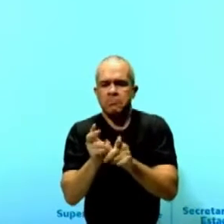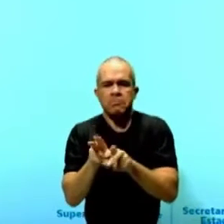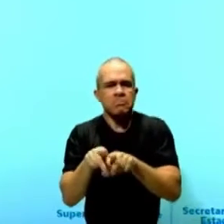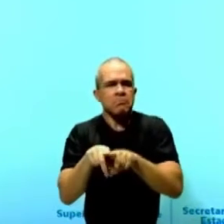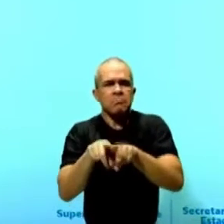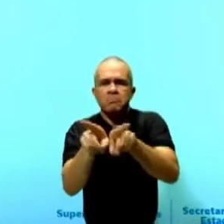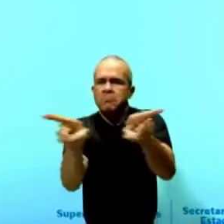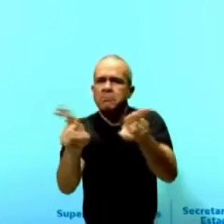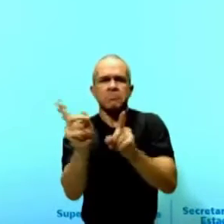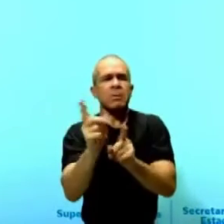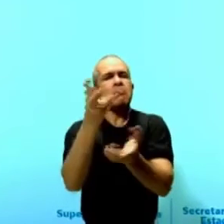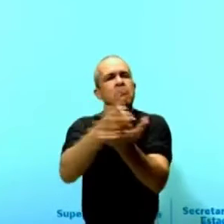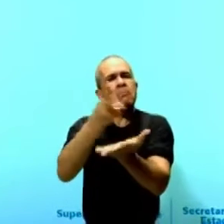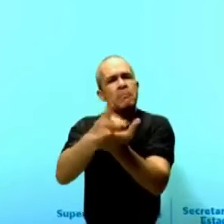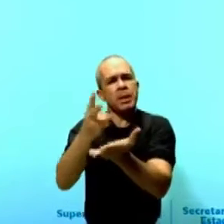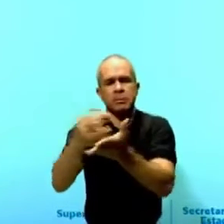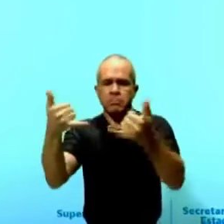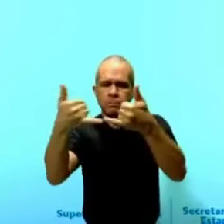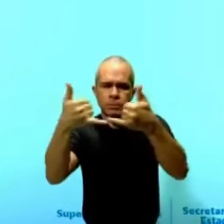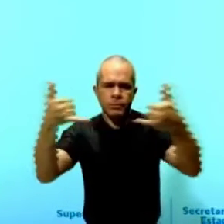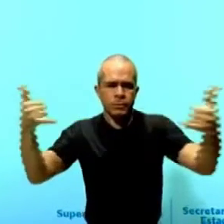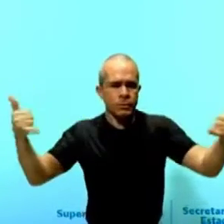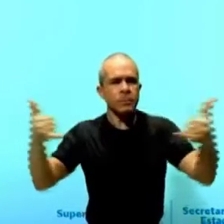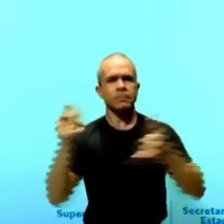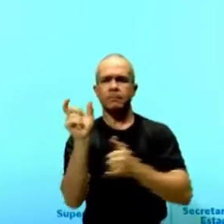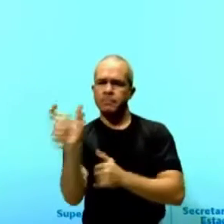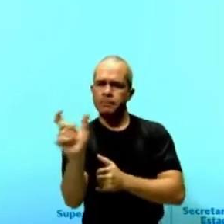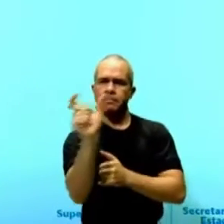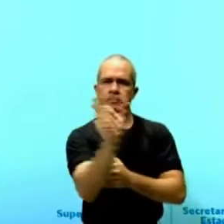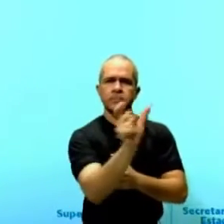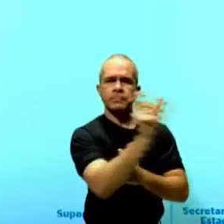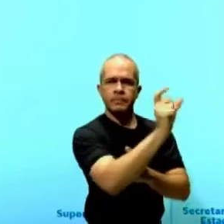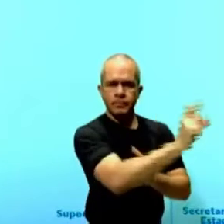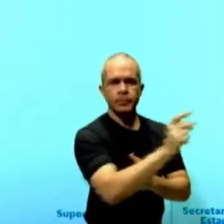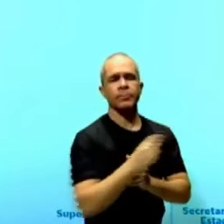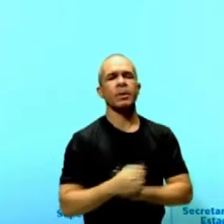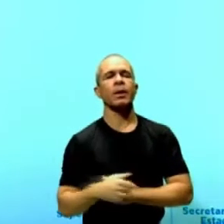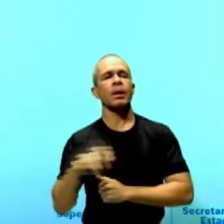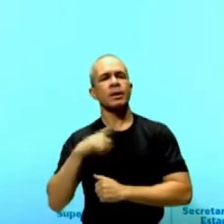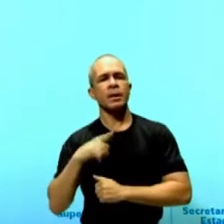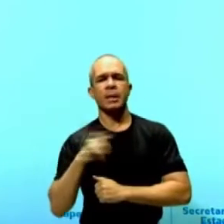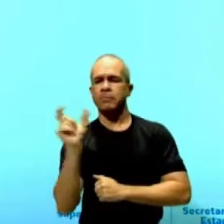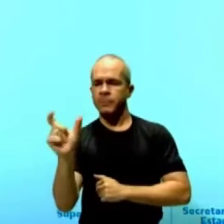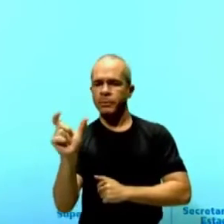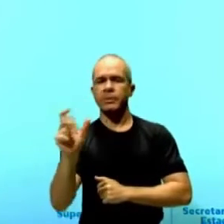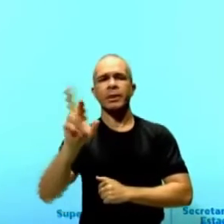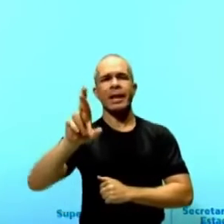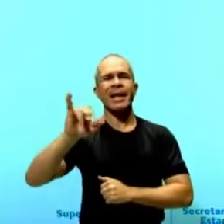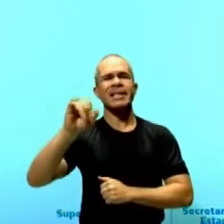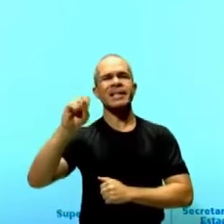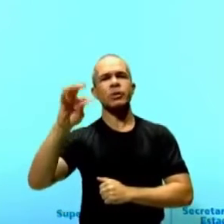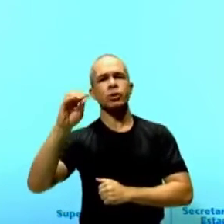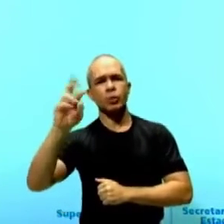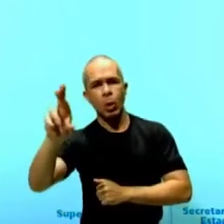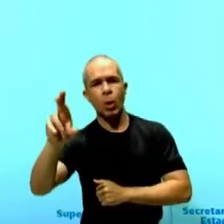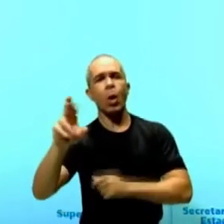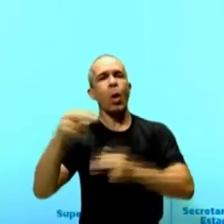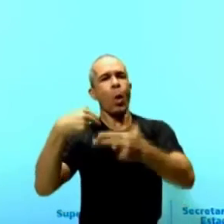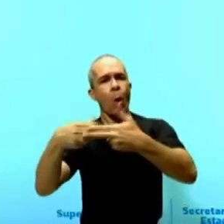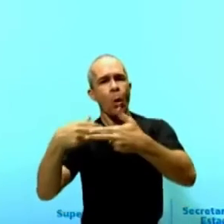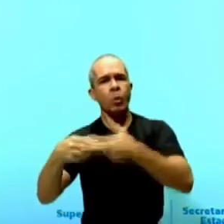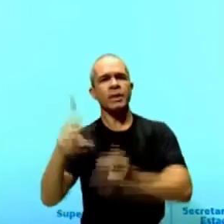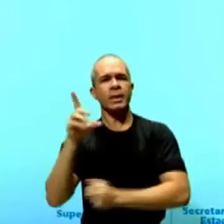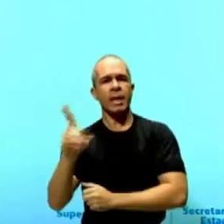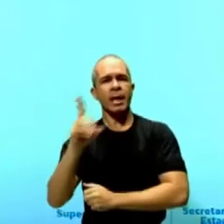Que as correntes são as mesmas. Cada resistor vai utilizar um pouco da DDP, ou da tensão da